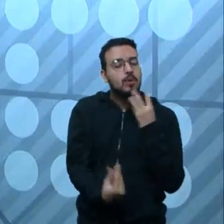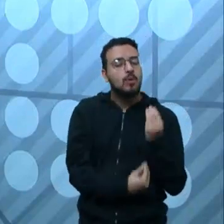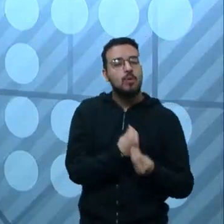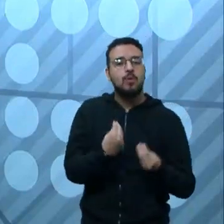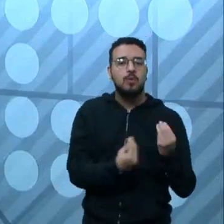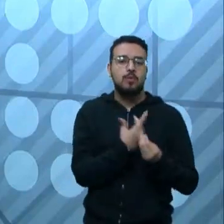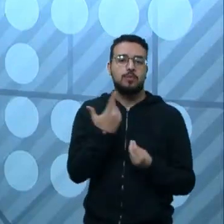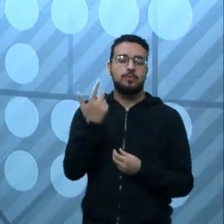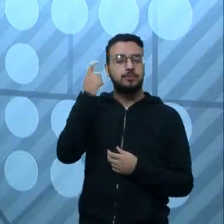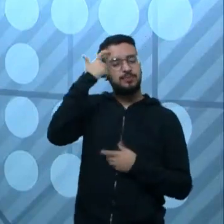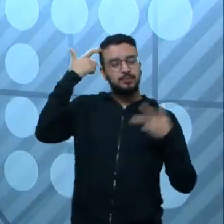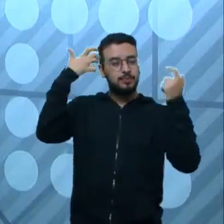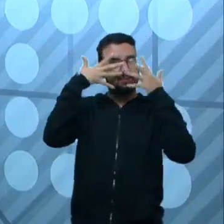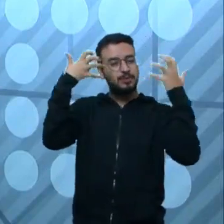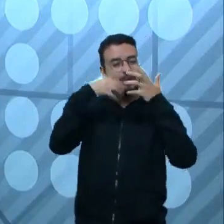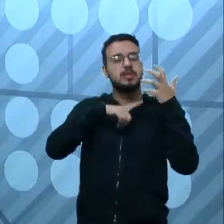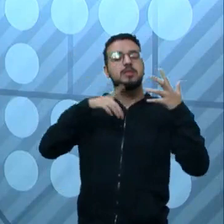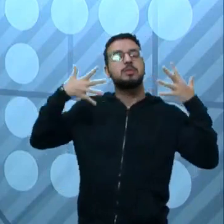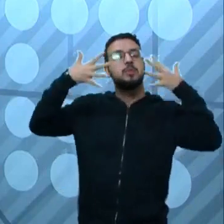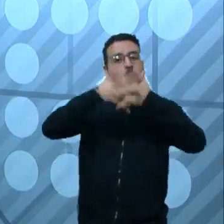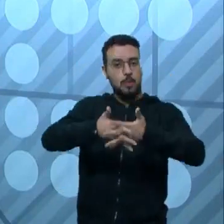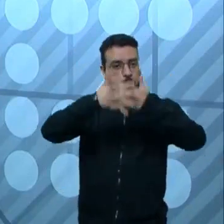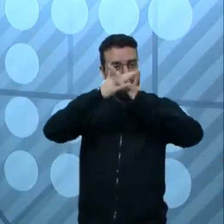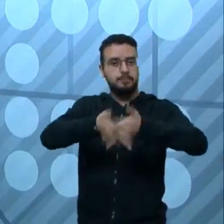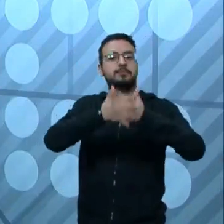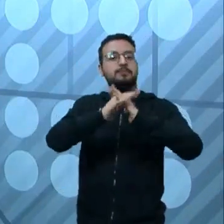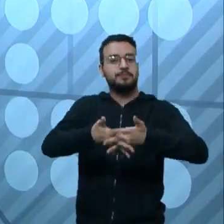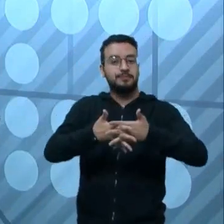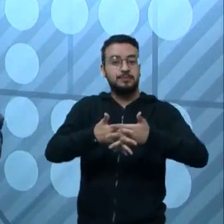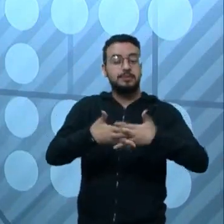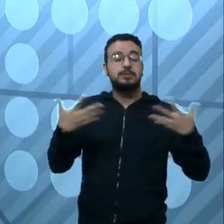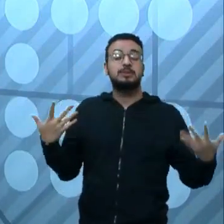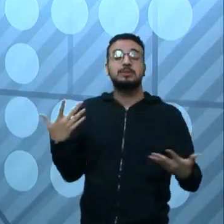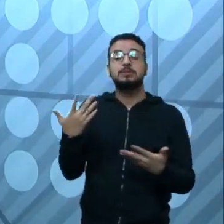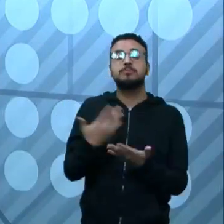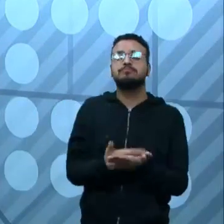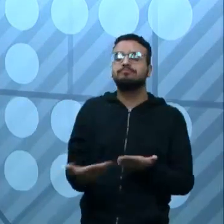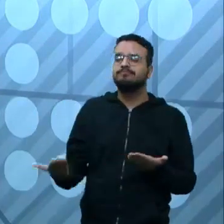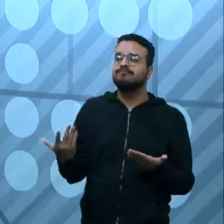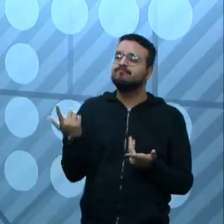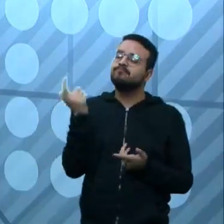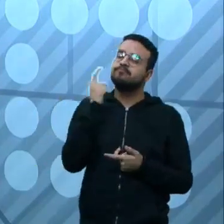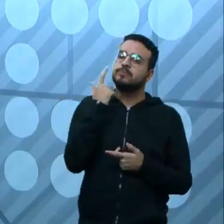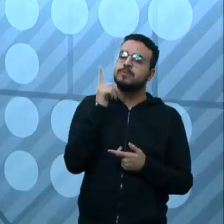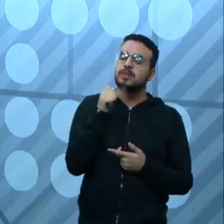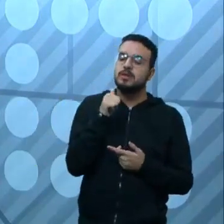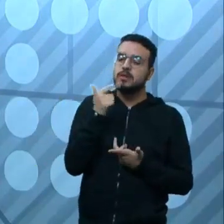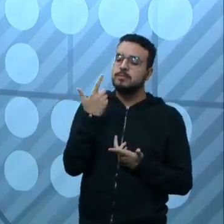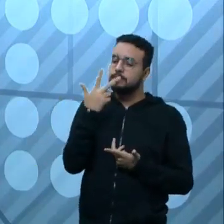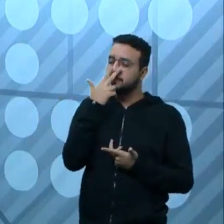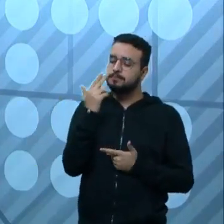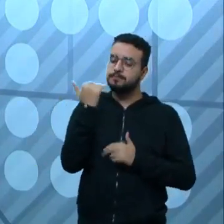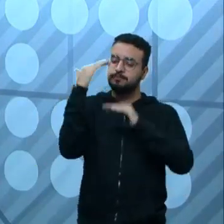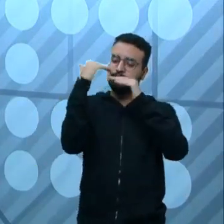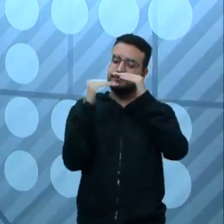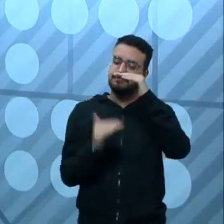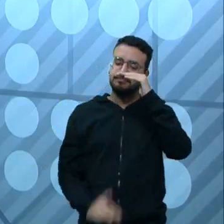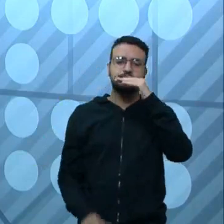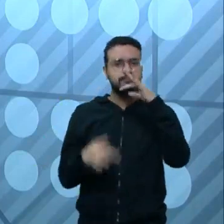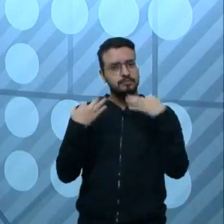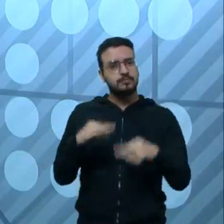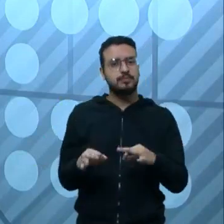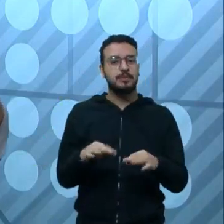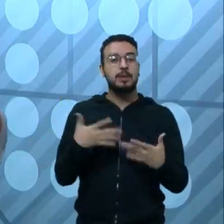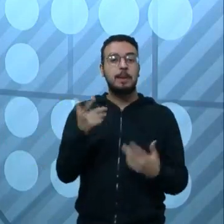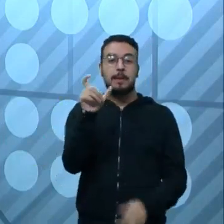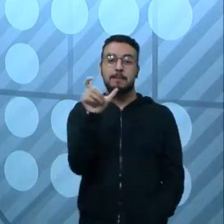sistema nervoso ele é tão complexo, tá? E acaba criando uma noção realmente de hierarquia. Então, a